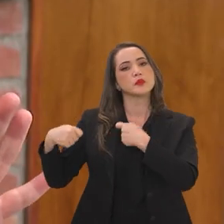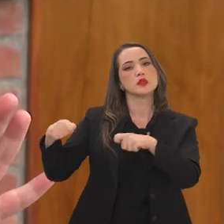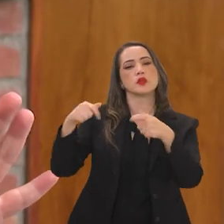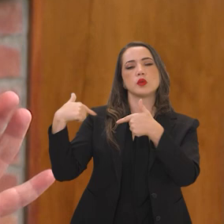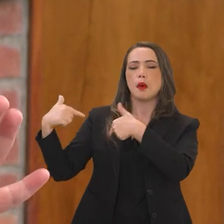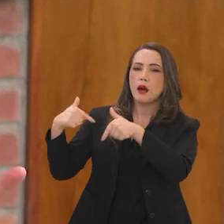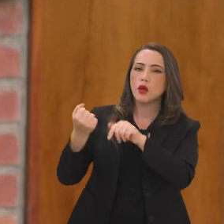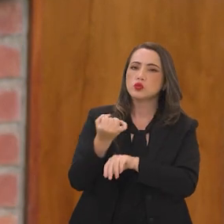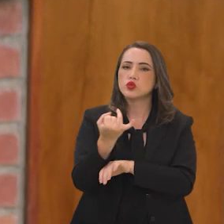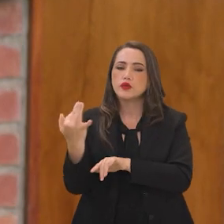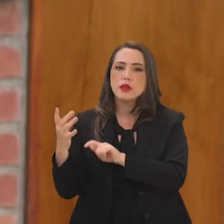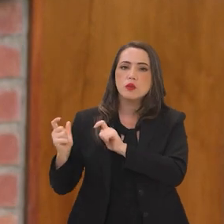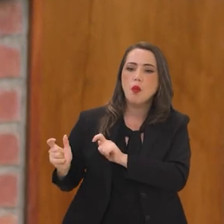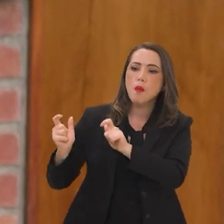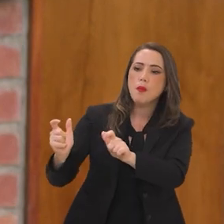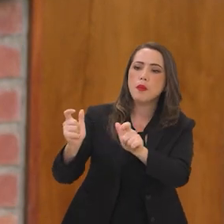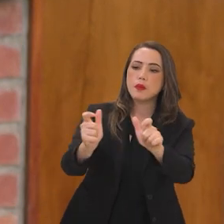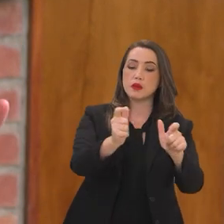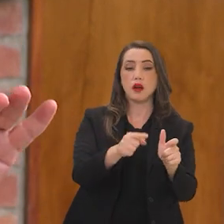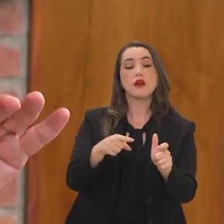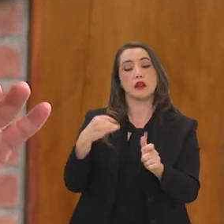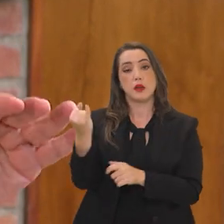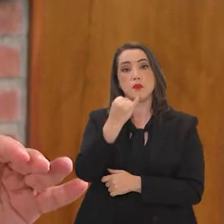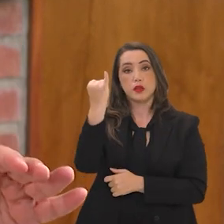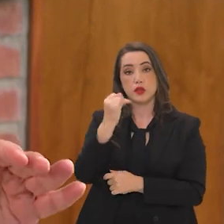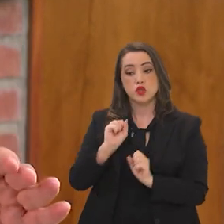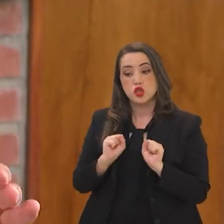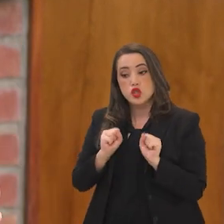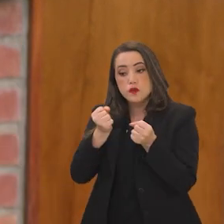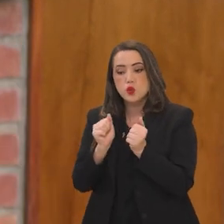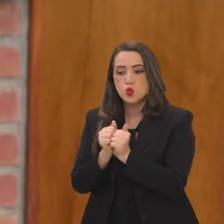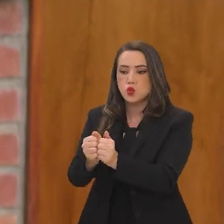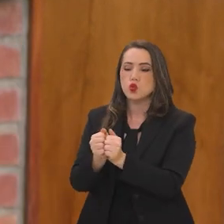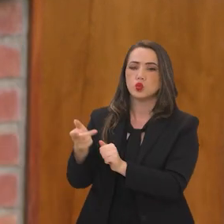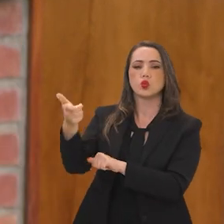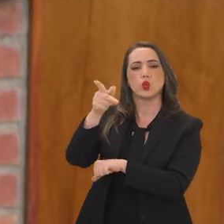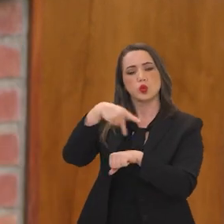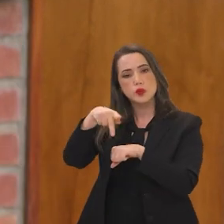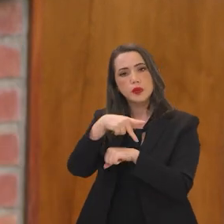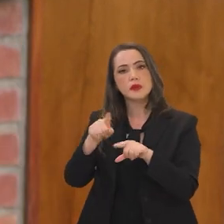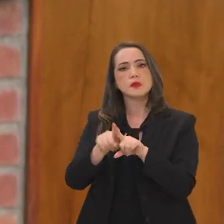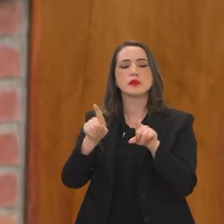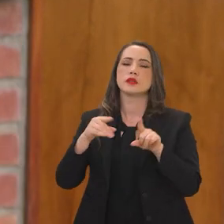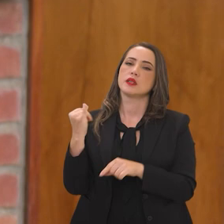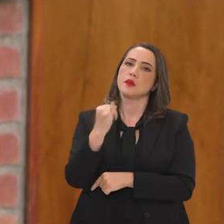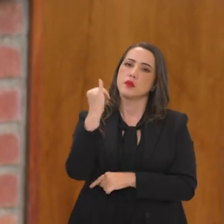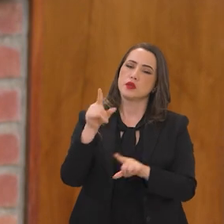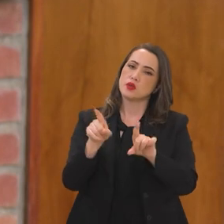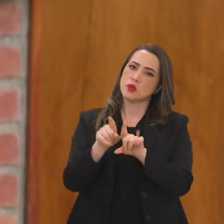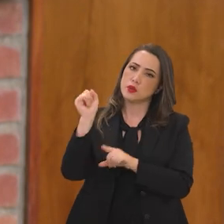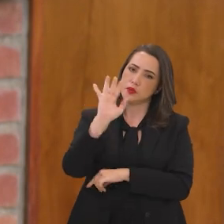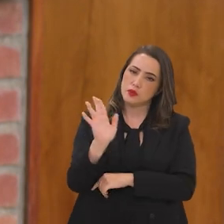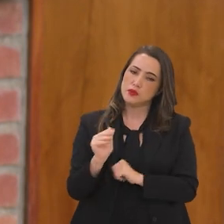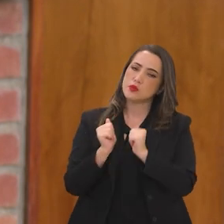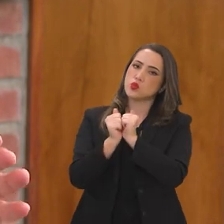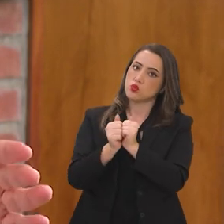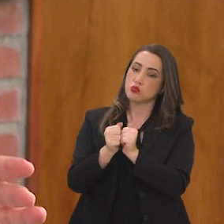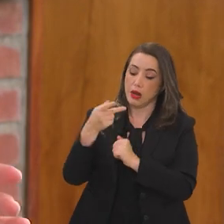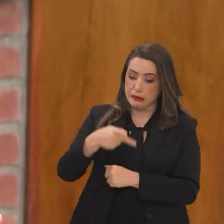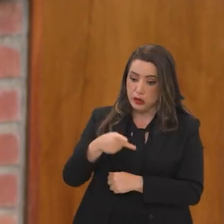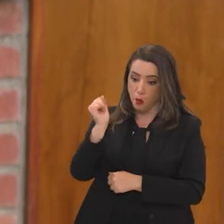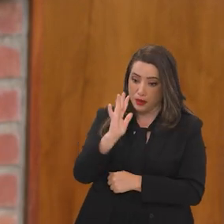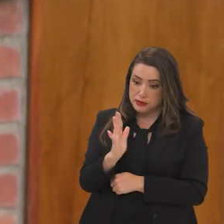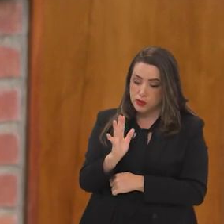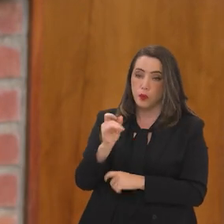nessas várias frentes é importante que a gente participe do esforço Global mas é importante também que o Brasil como país se